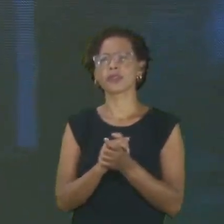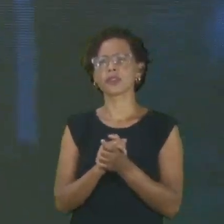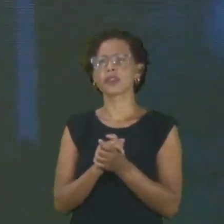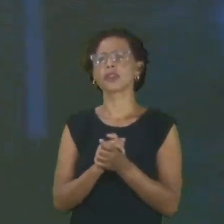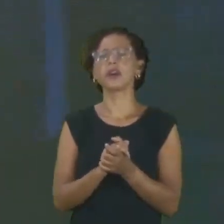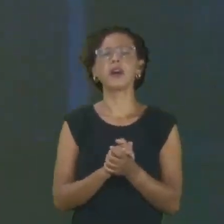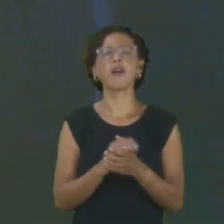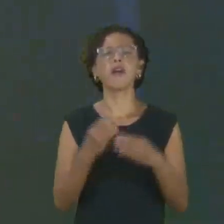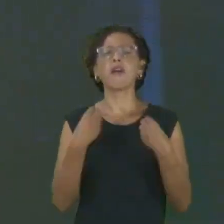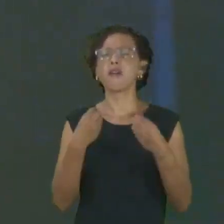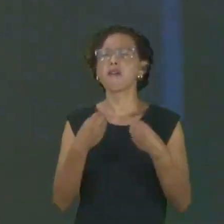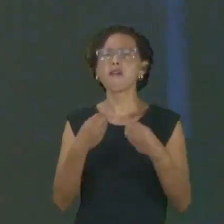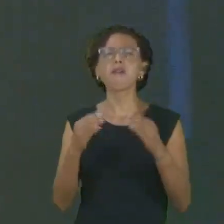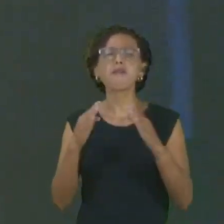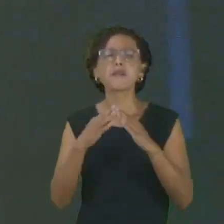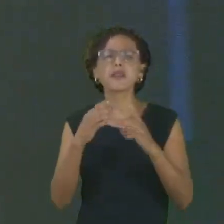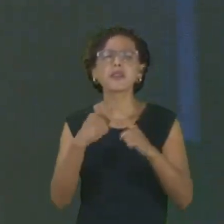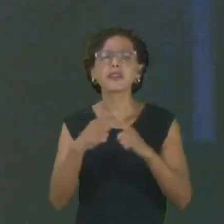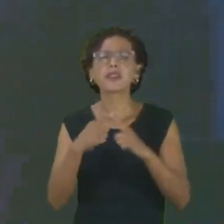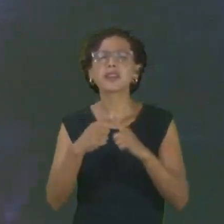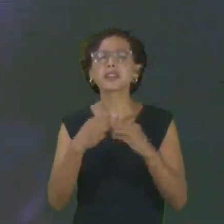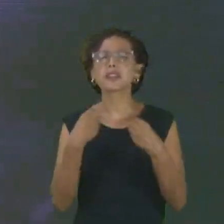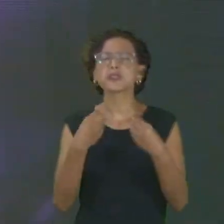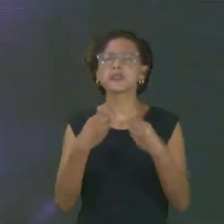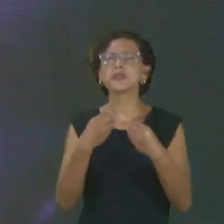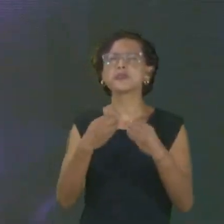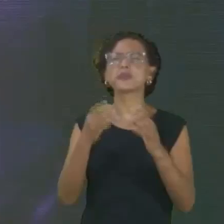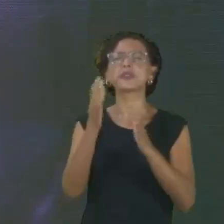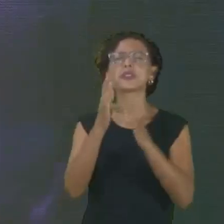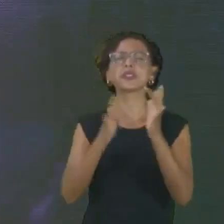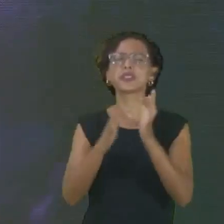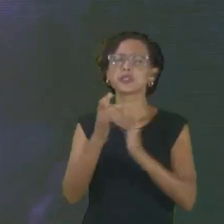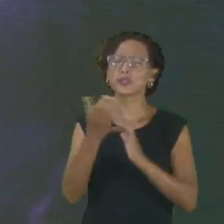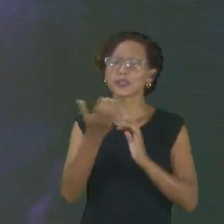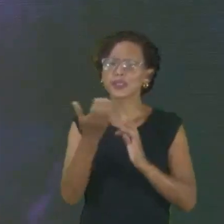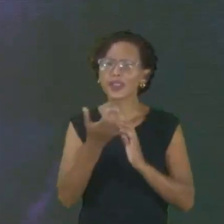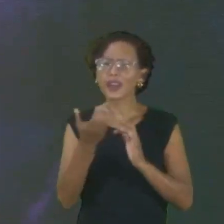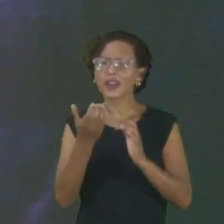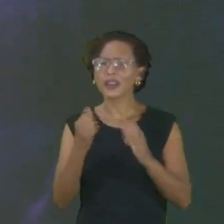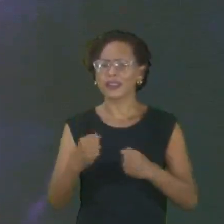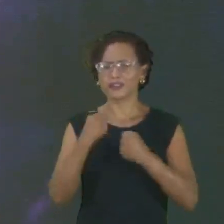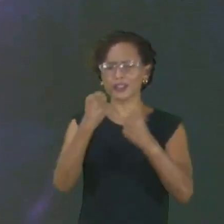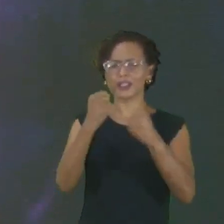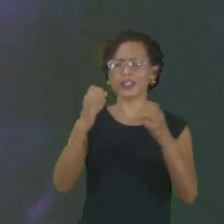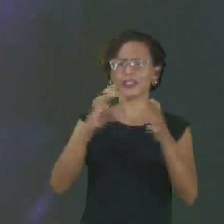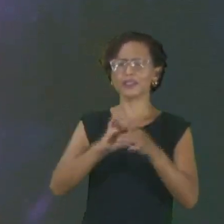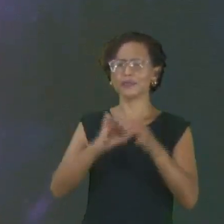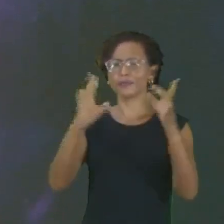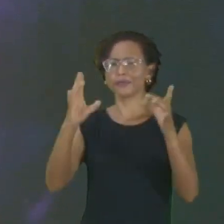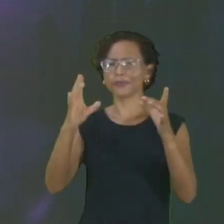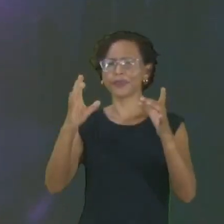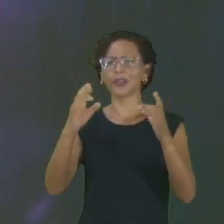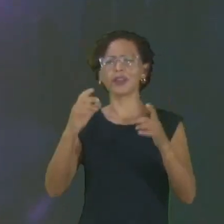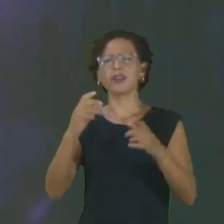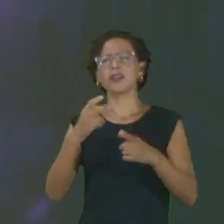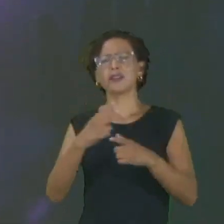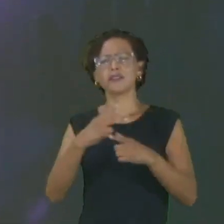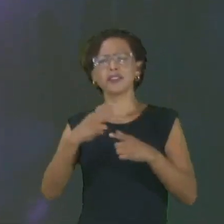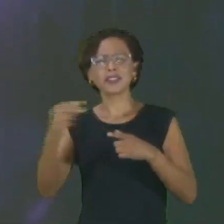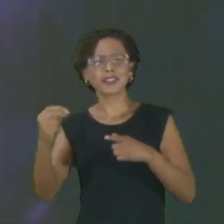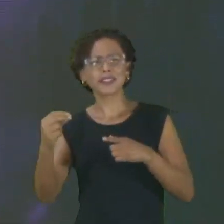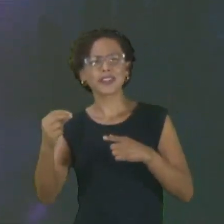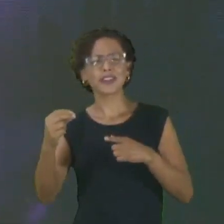Como ser uma igreja dos ideais de Jesus e fortalecer a unidade. Vença as barreiras da religiosidade,